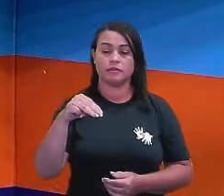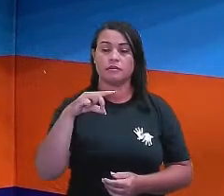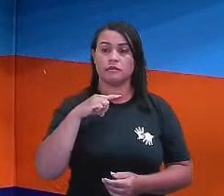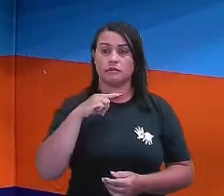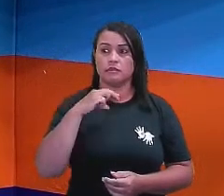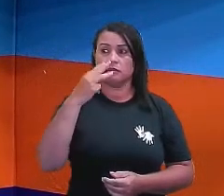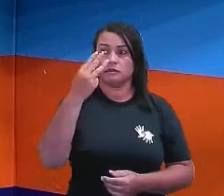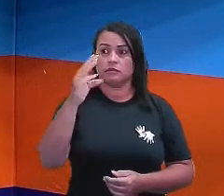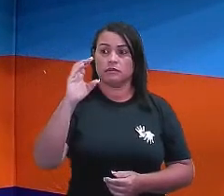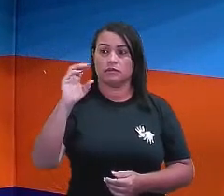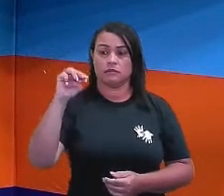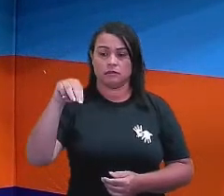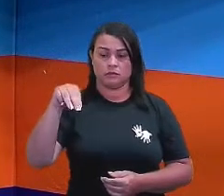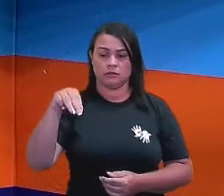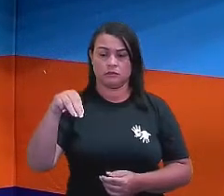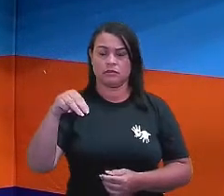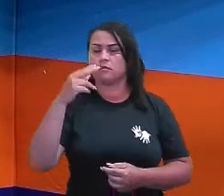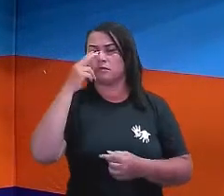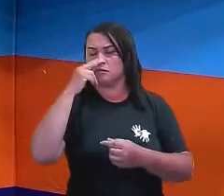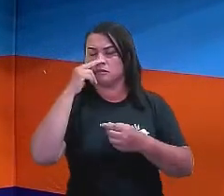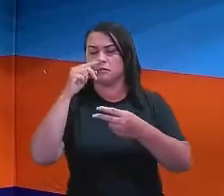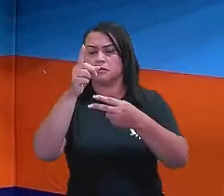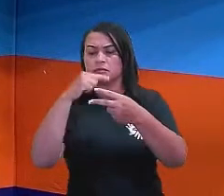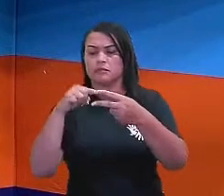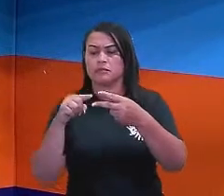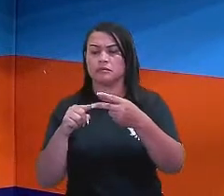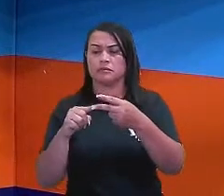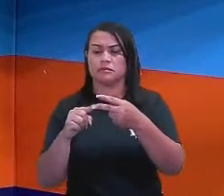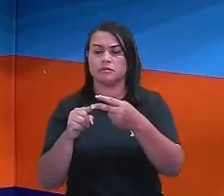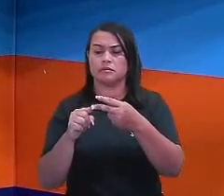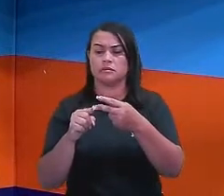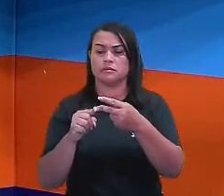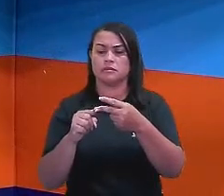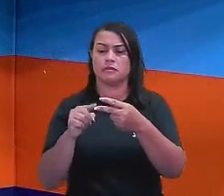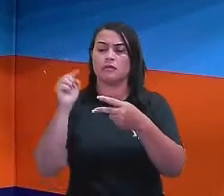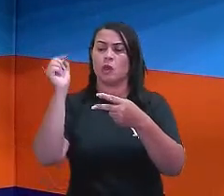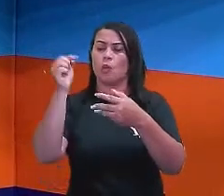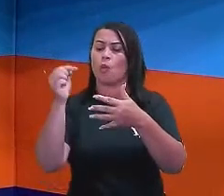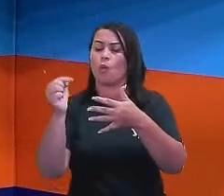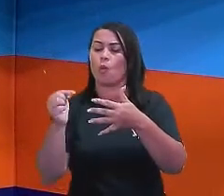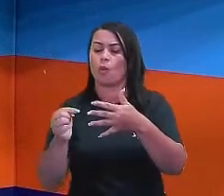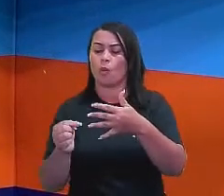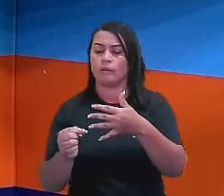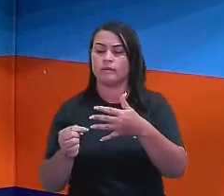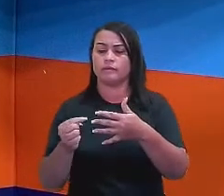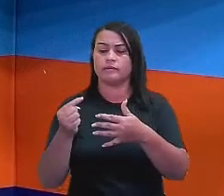esse quadradinho é igual ao de cima, também vai ter o lado 3 centímetros. Quantos quadradinhos a gente tem?